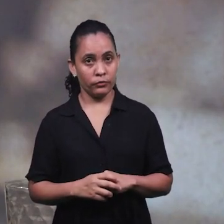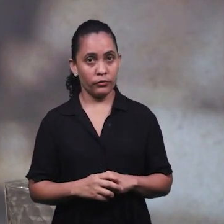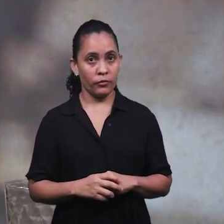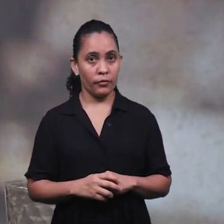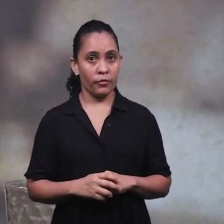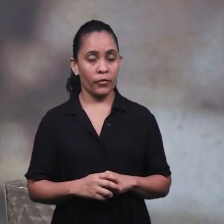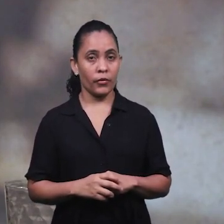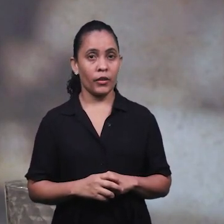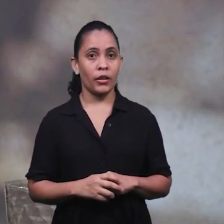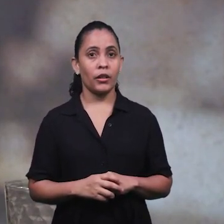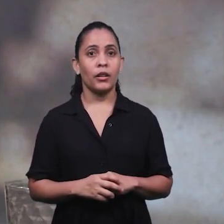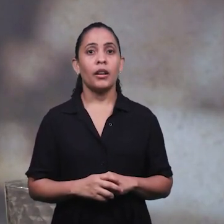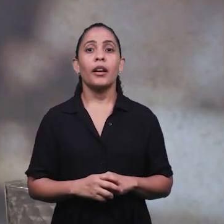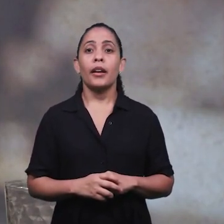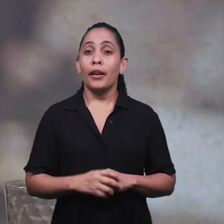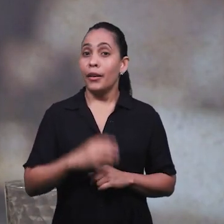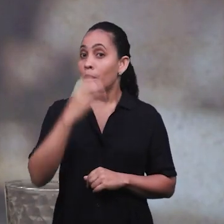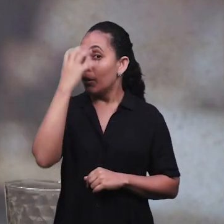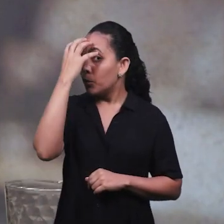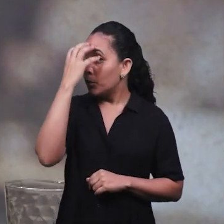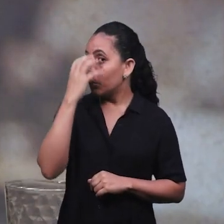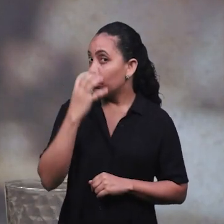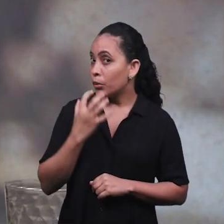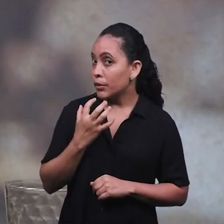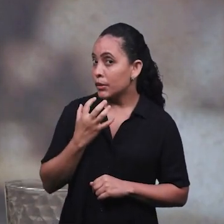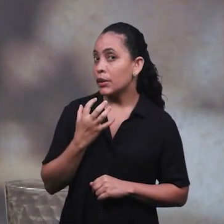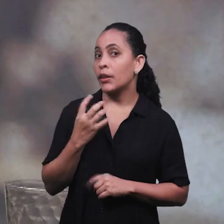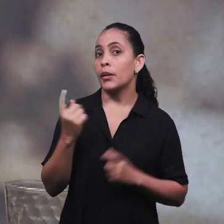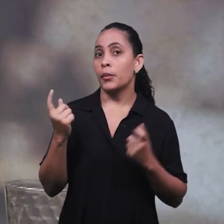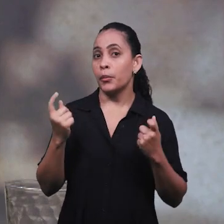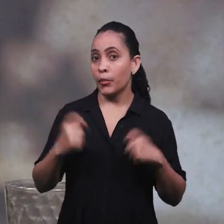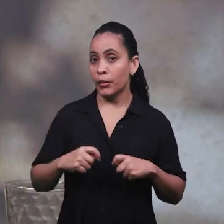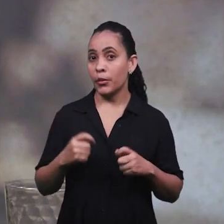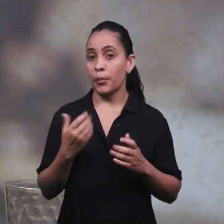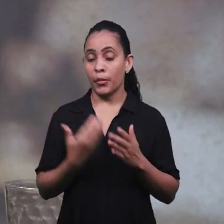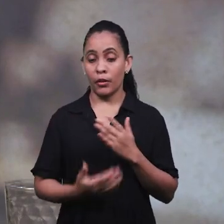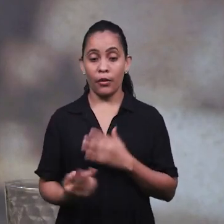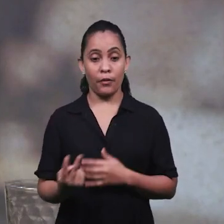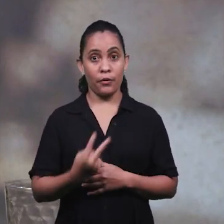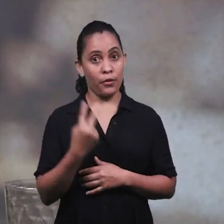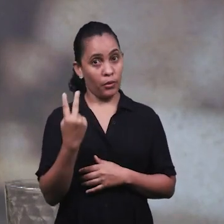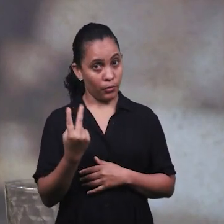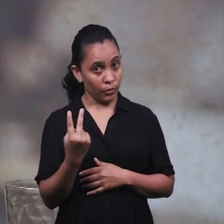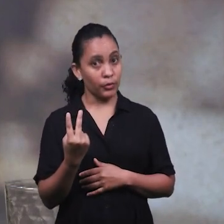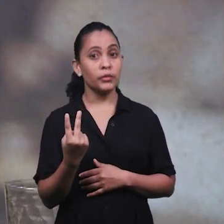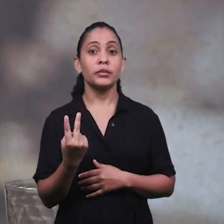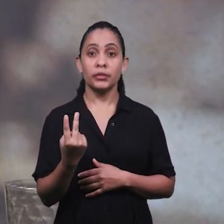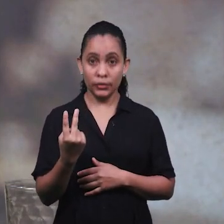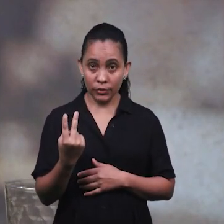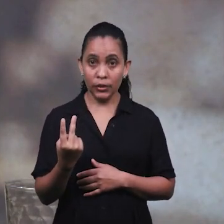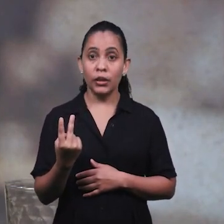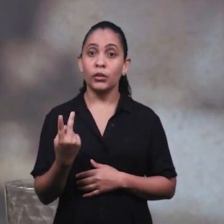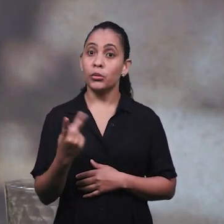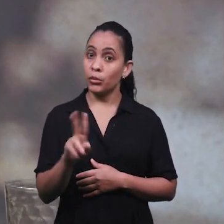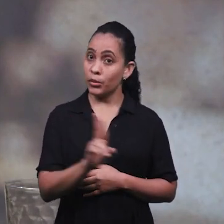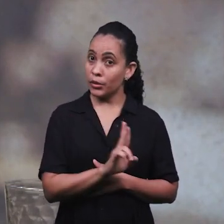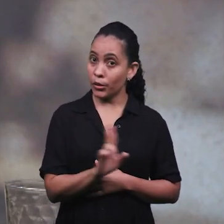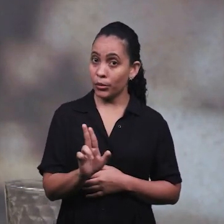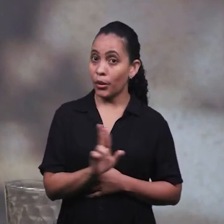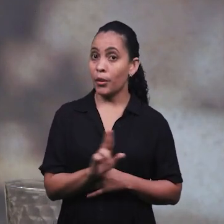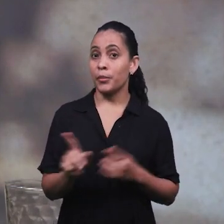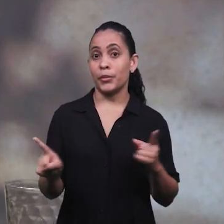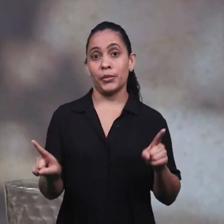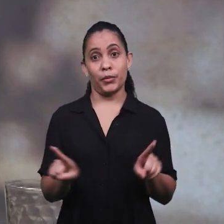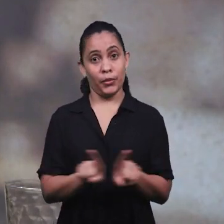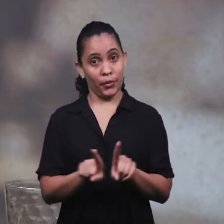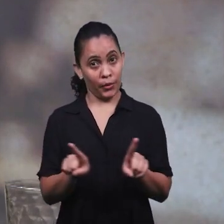a dívida de condomínio ela é tão séria que ela pode gerar a perda de valores em conta, a perda de bens no seu nome e, em último caso,